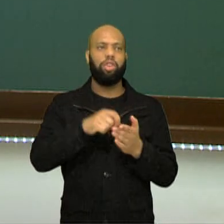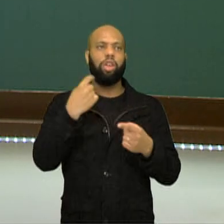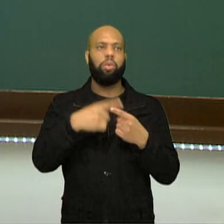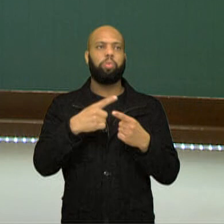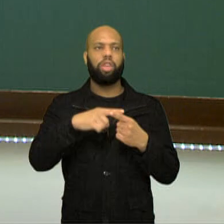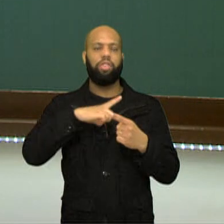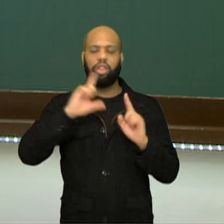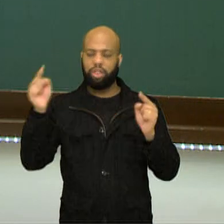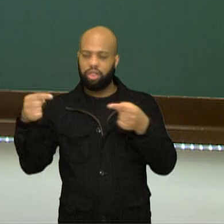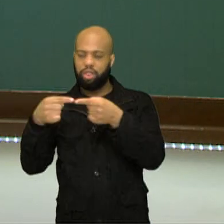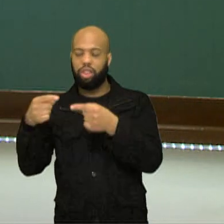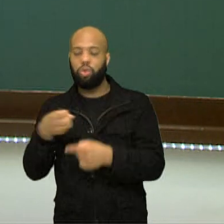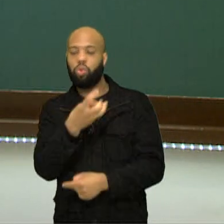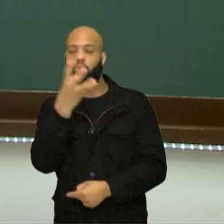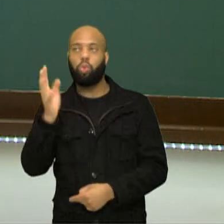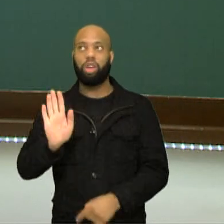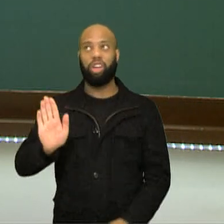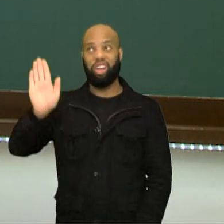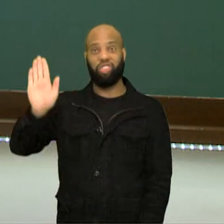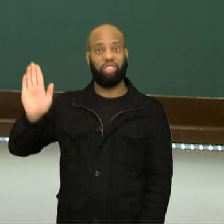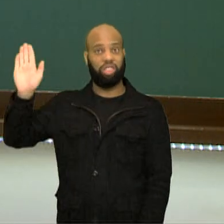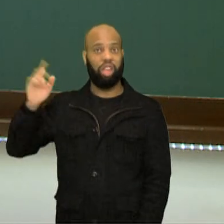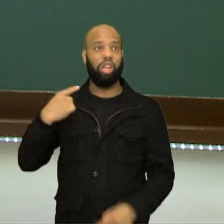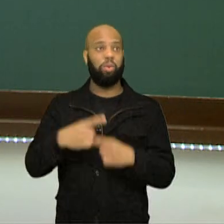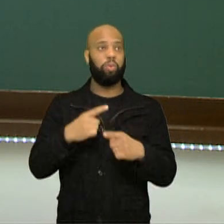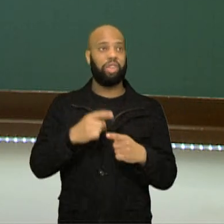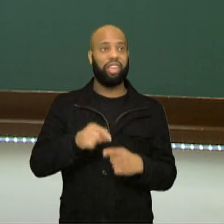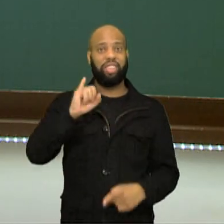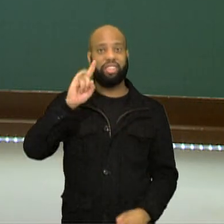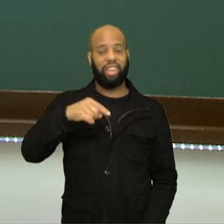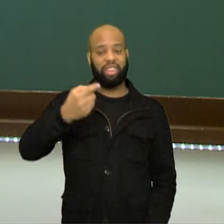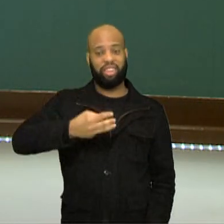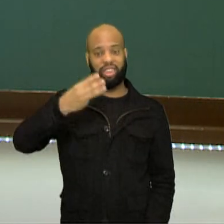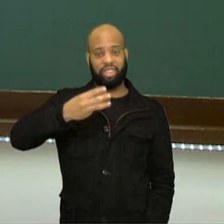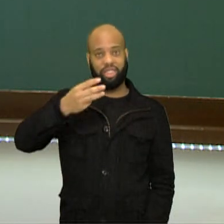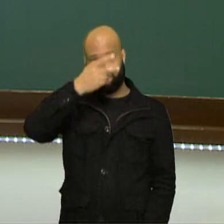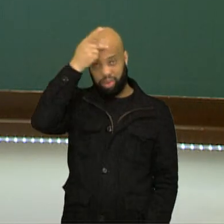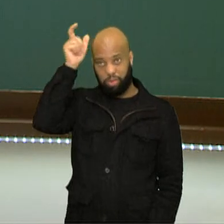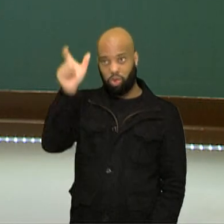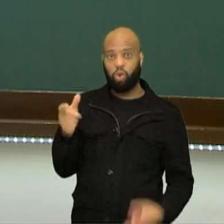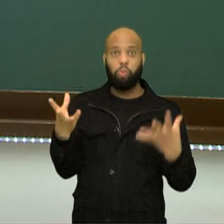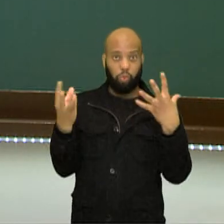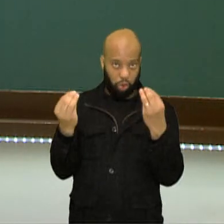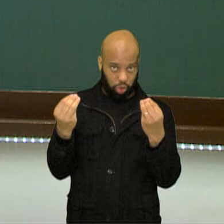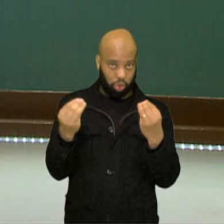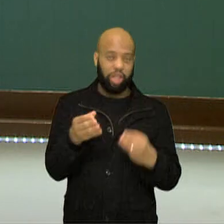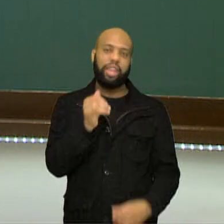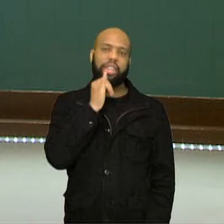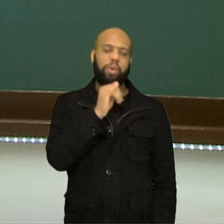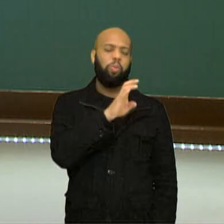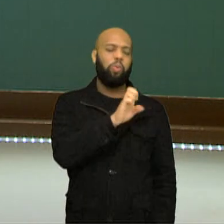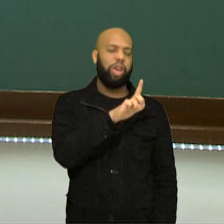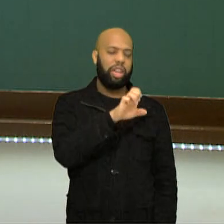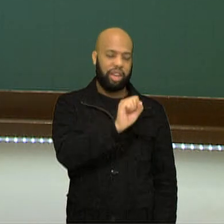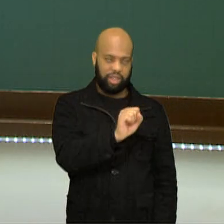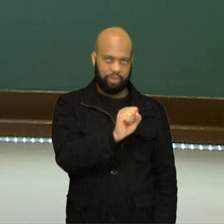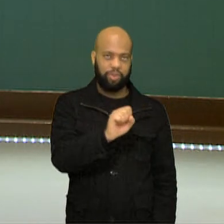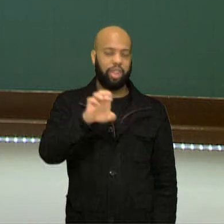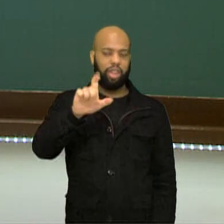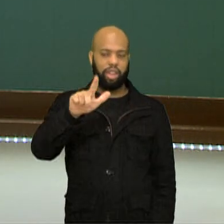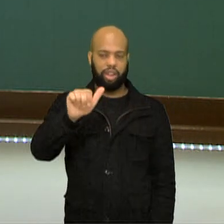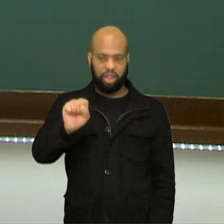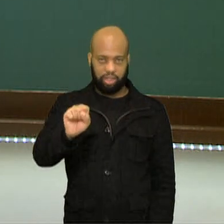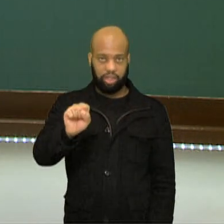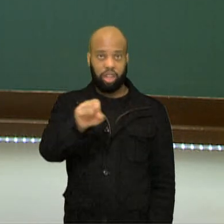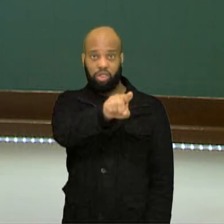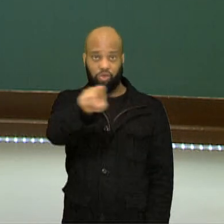os candidatos, pois toda vez que eu me referir à terceira pessoa do plural, eles, elas, vocês, o verbo